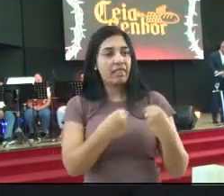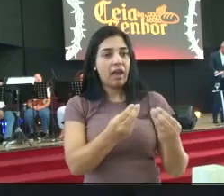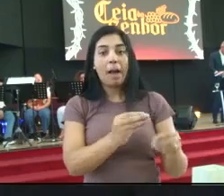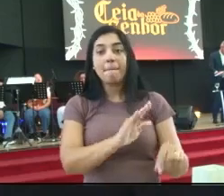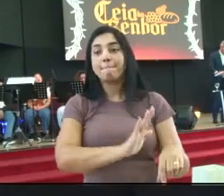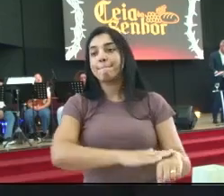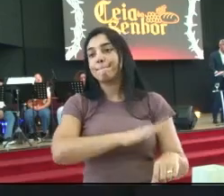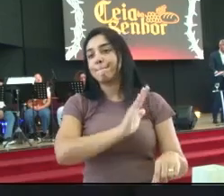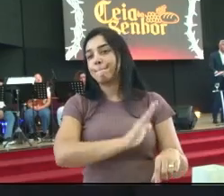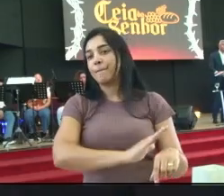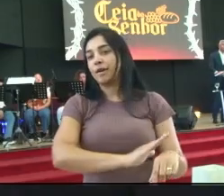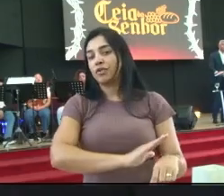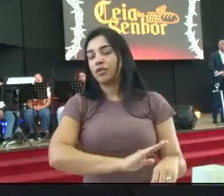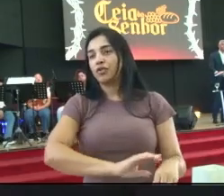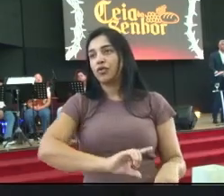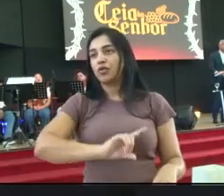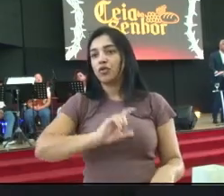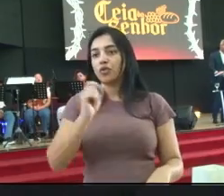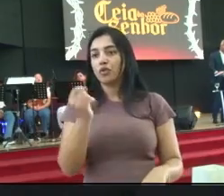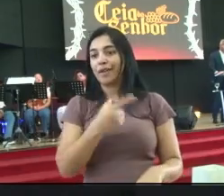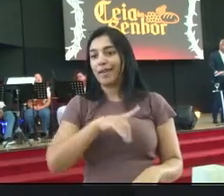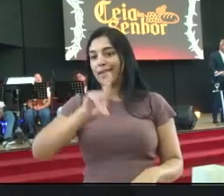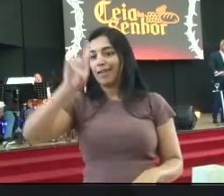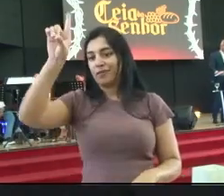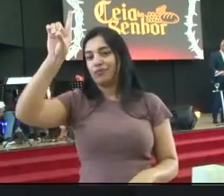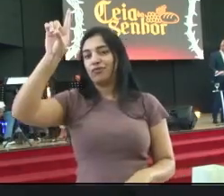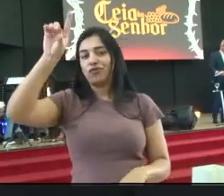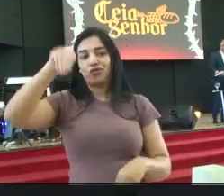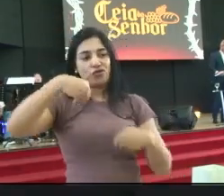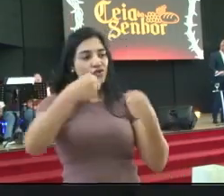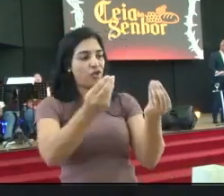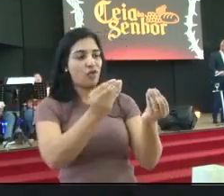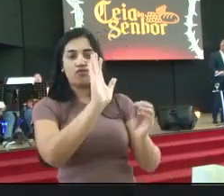dar mais que Deus te deu.